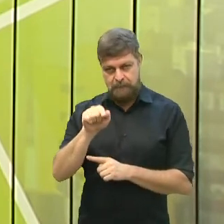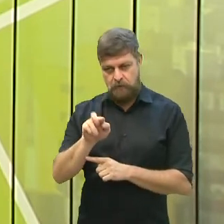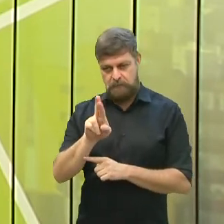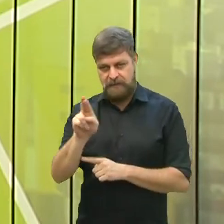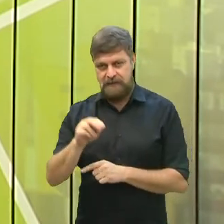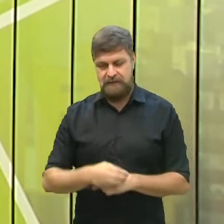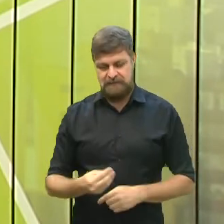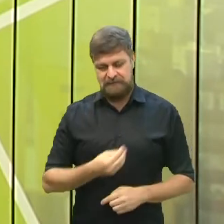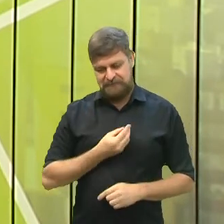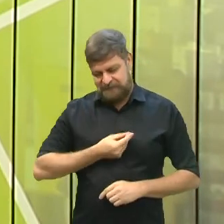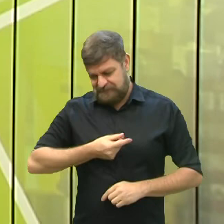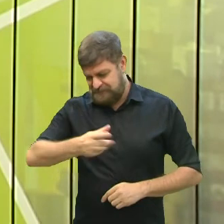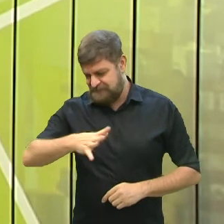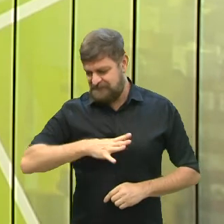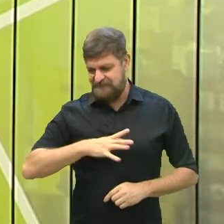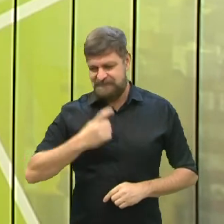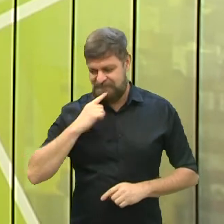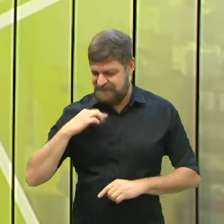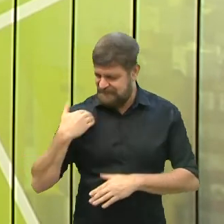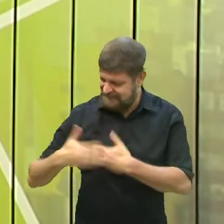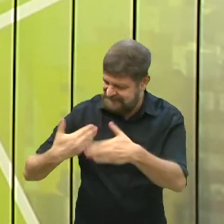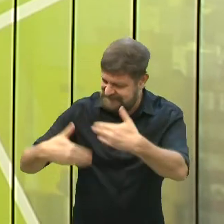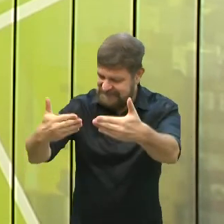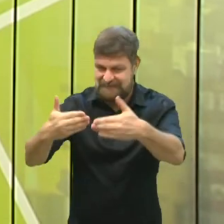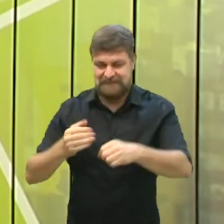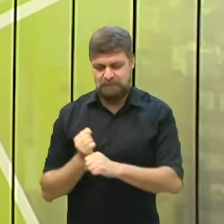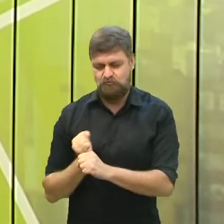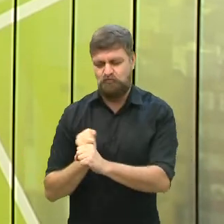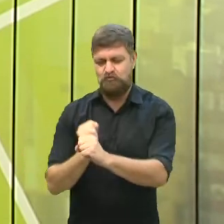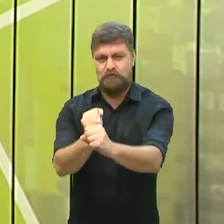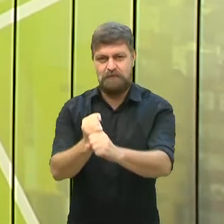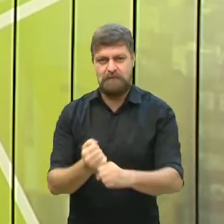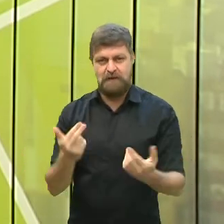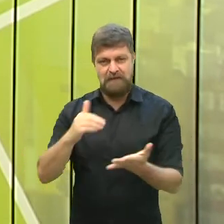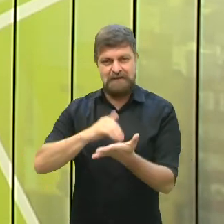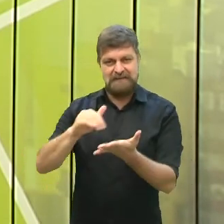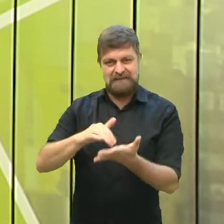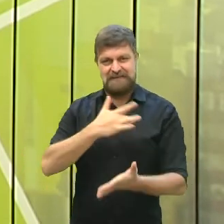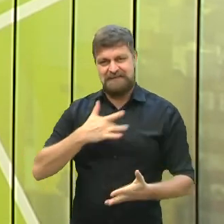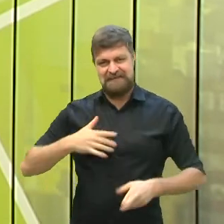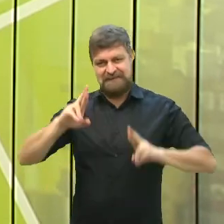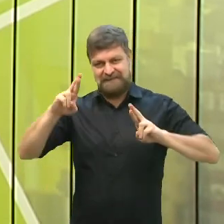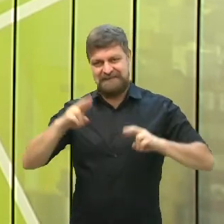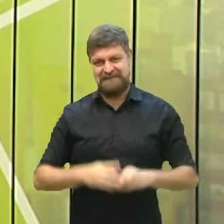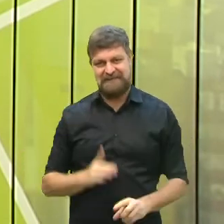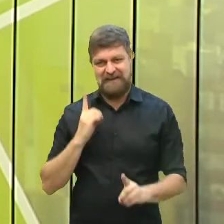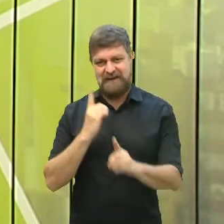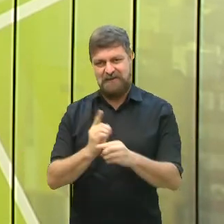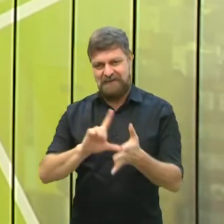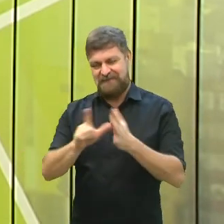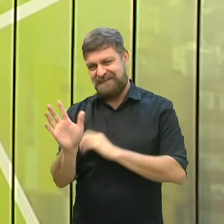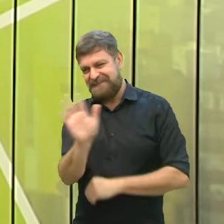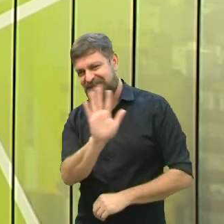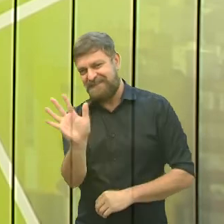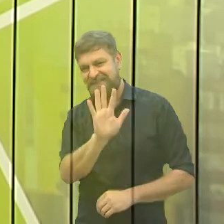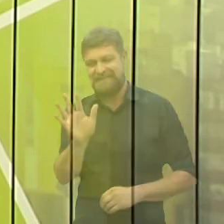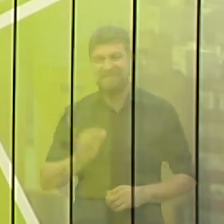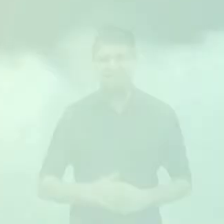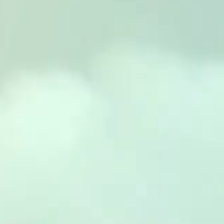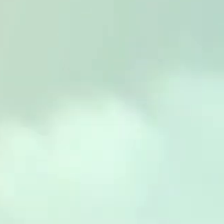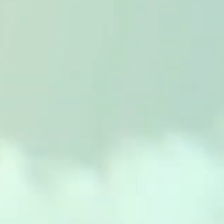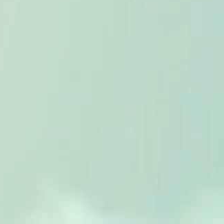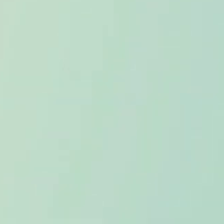www.cidadessustentáveis.org.br. Vida longa, Campinas e, como disse nosso secretário, muita saúde. Até a próxima edição. Tchau.